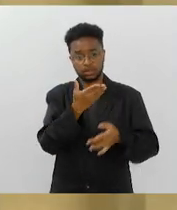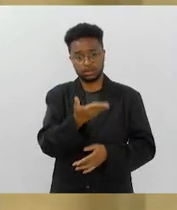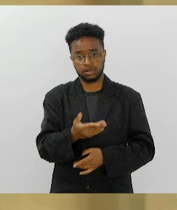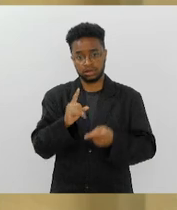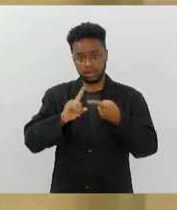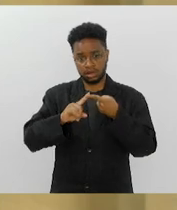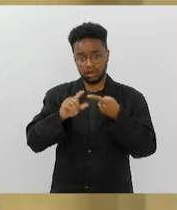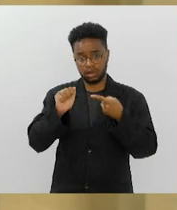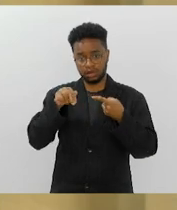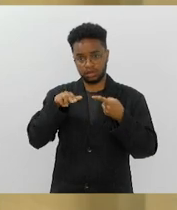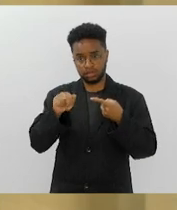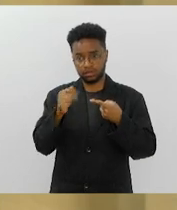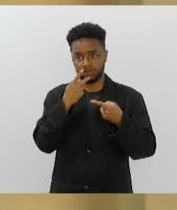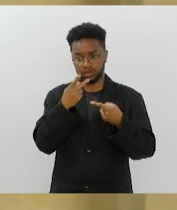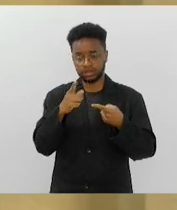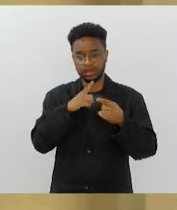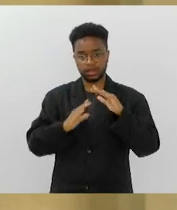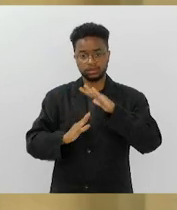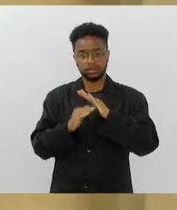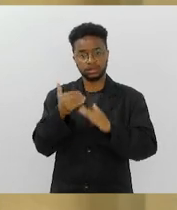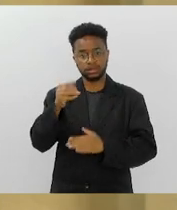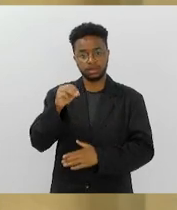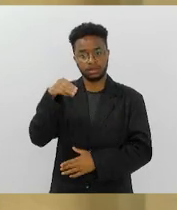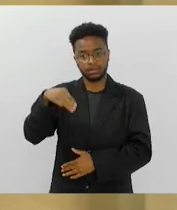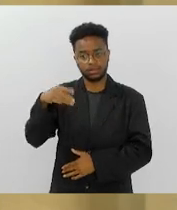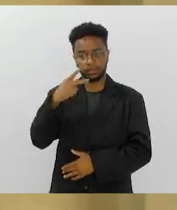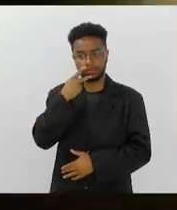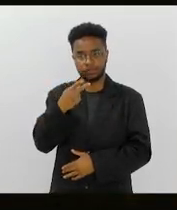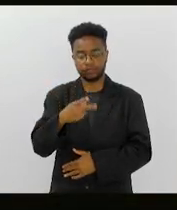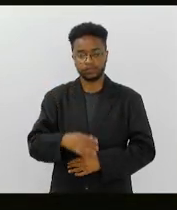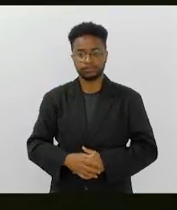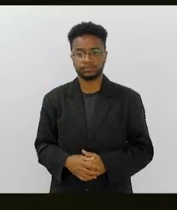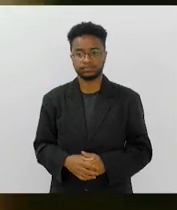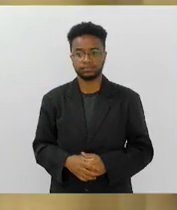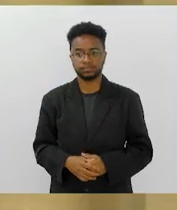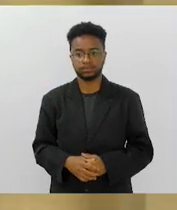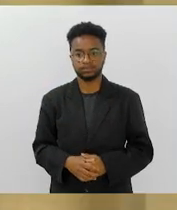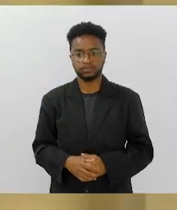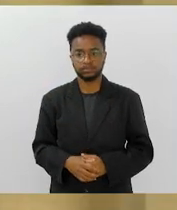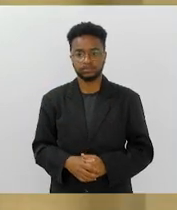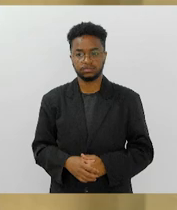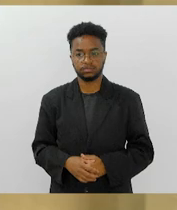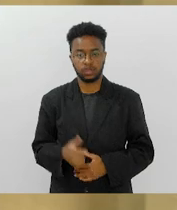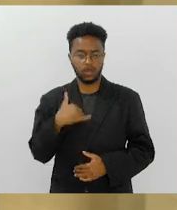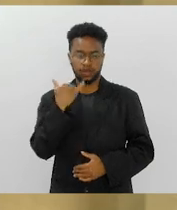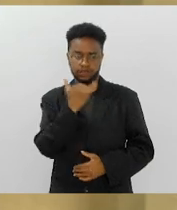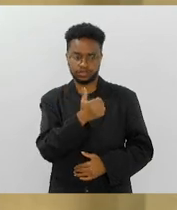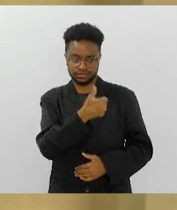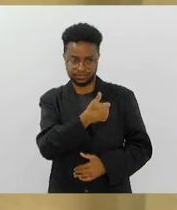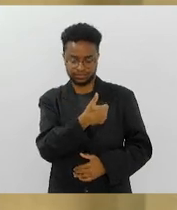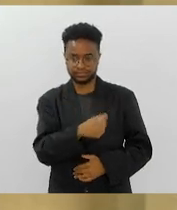Magalhães. 10 minutos, Ana, para sua exposição. Eu vou avisar, tá?